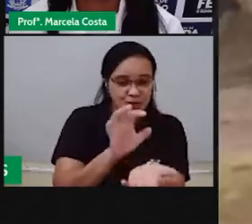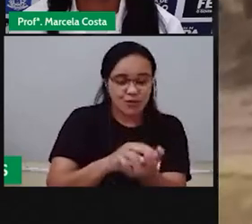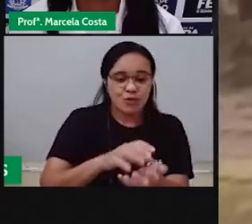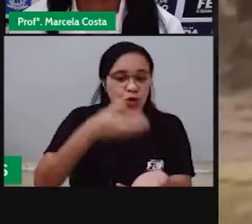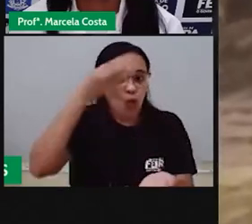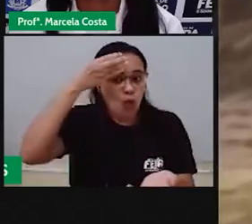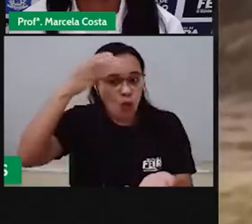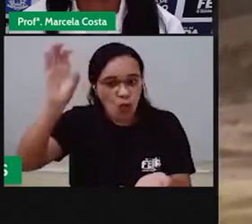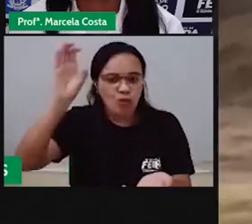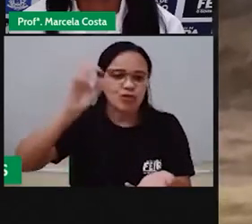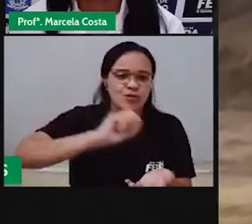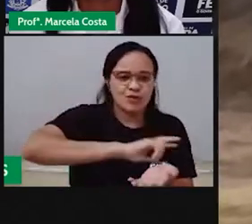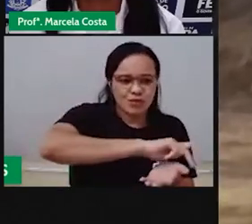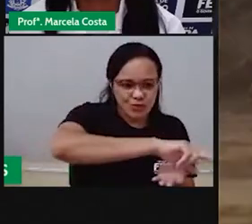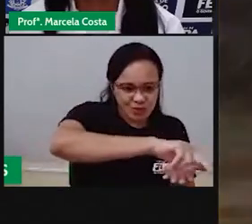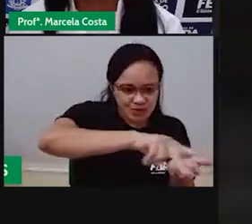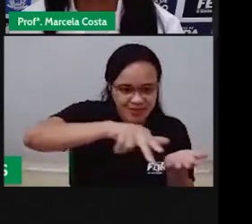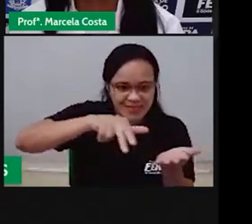tradição.